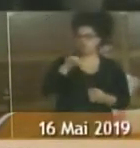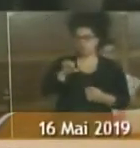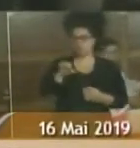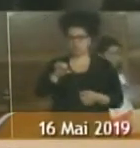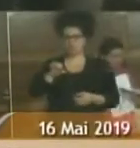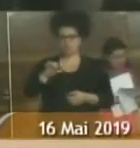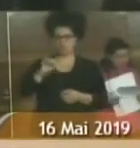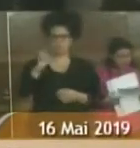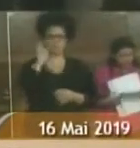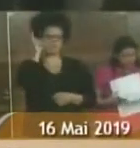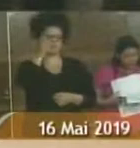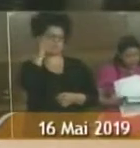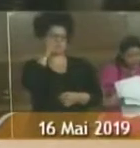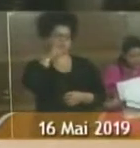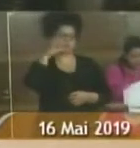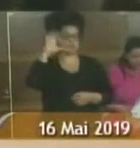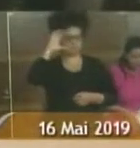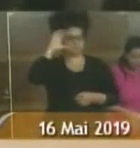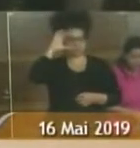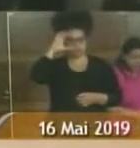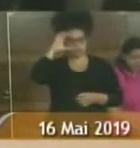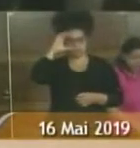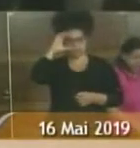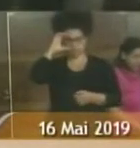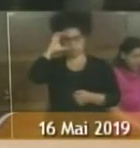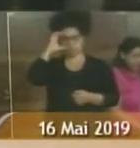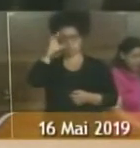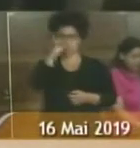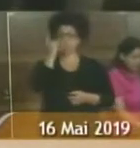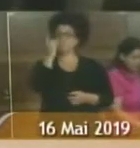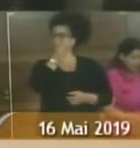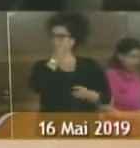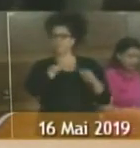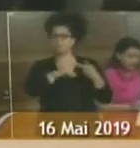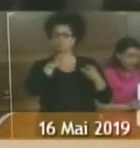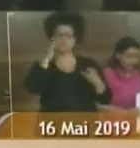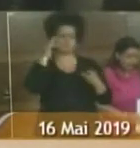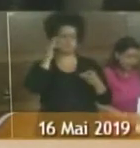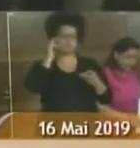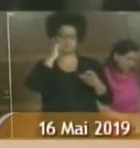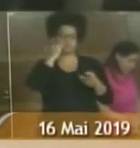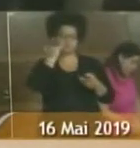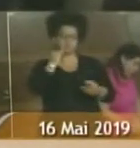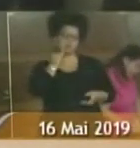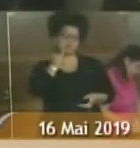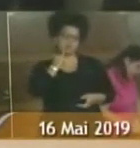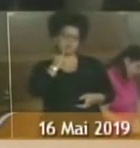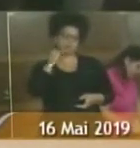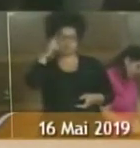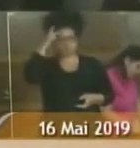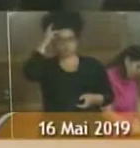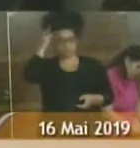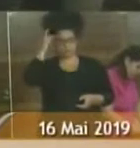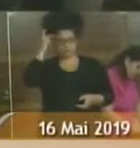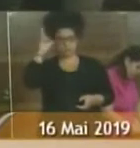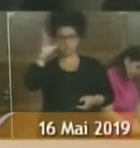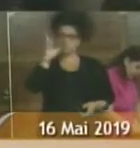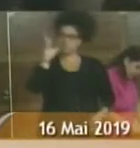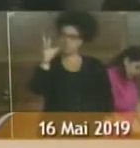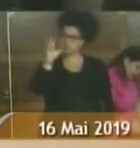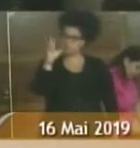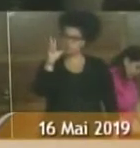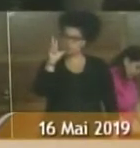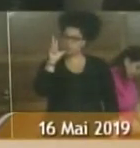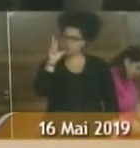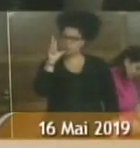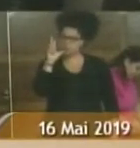186/2019, de autoria dos vereadores Claudinho, Canindé do Social, Dedé da Loteria, Flavinho Araújo, Jane Roseli Veiga, Camu, Luciana Ferreira de